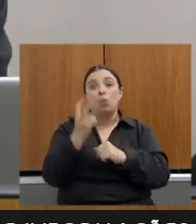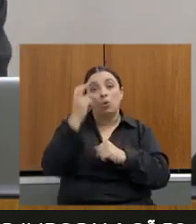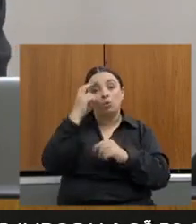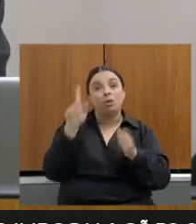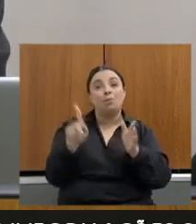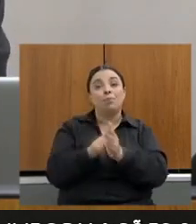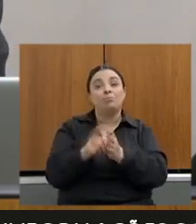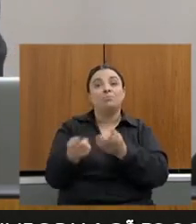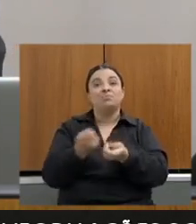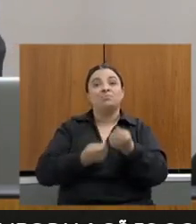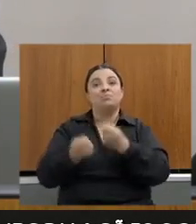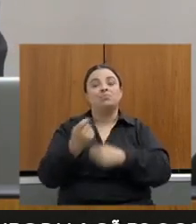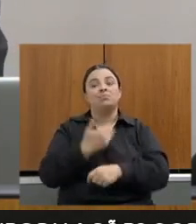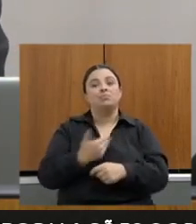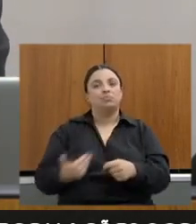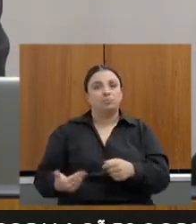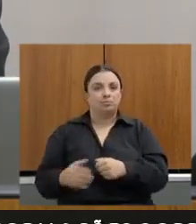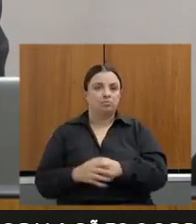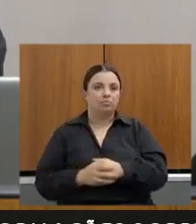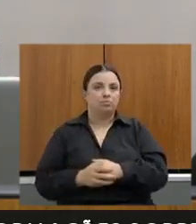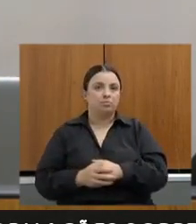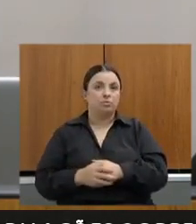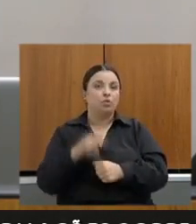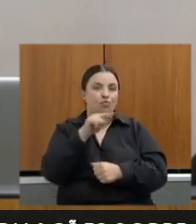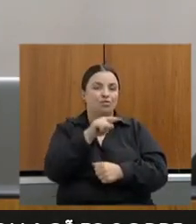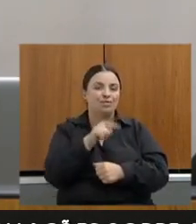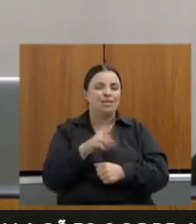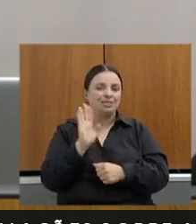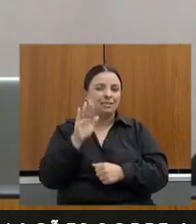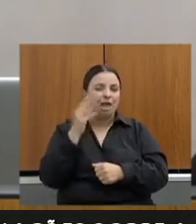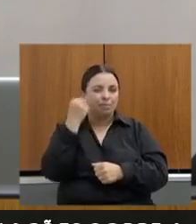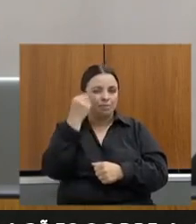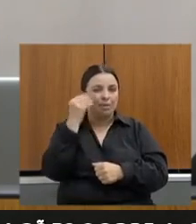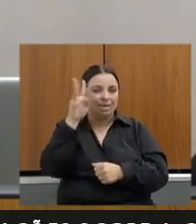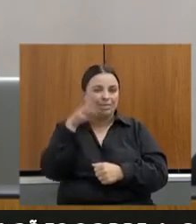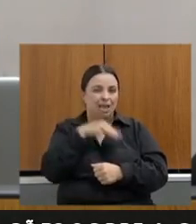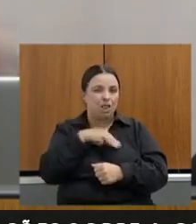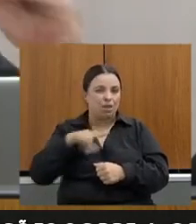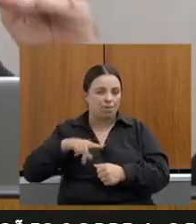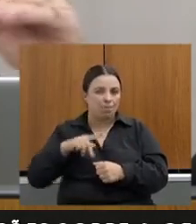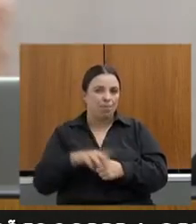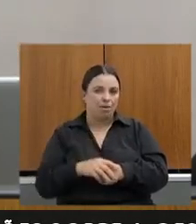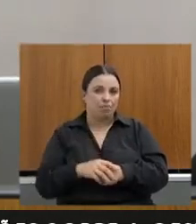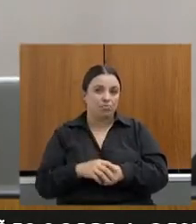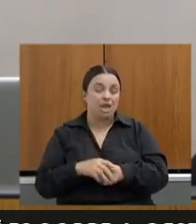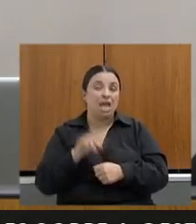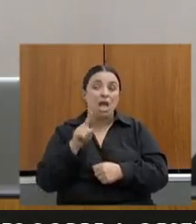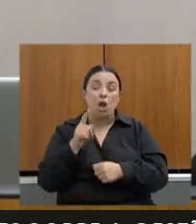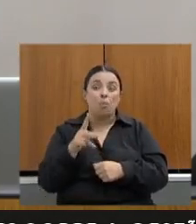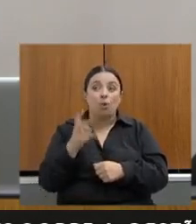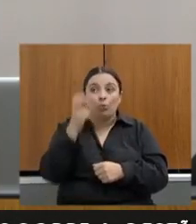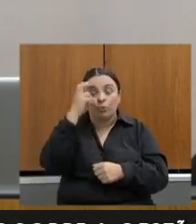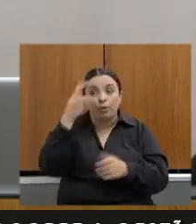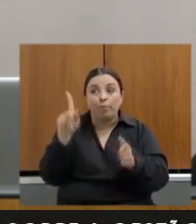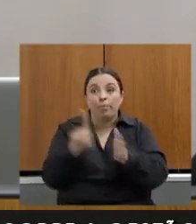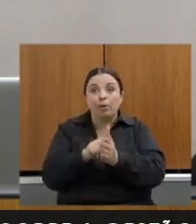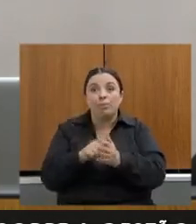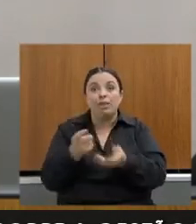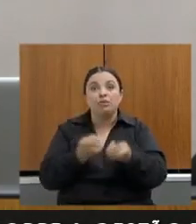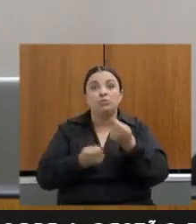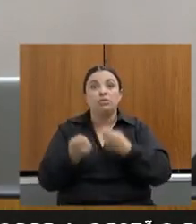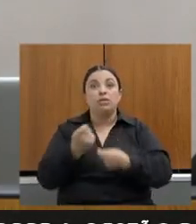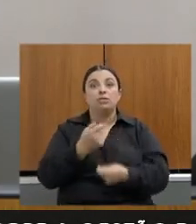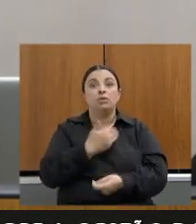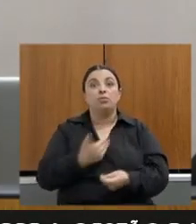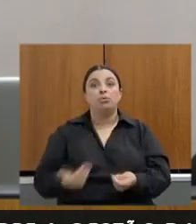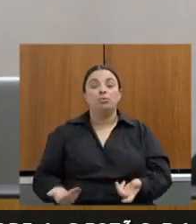administração pública o senhor viveu há 30 anos o MP o a cultura da administração pública em todas as suas esferas e poderes